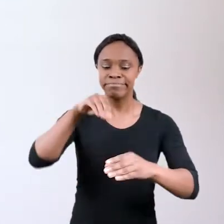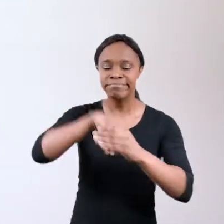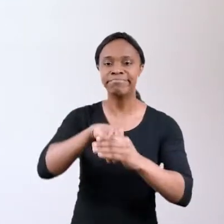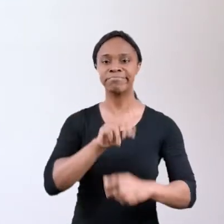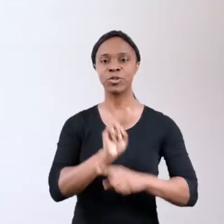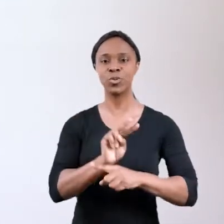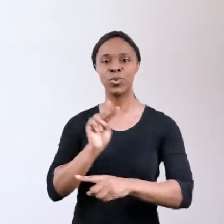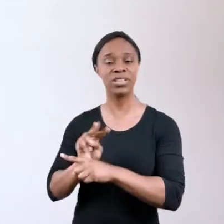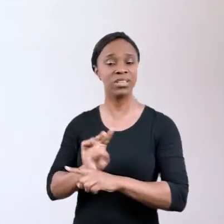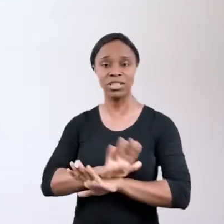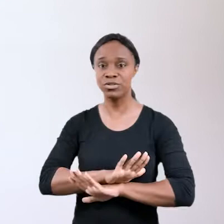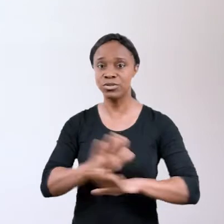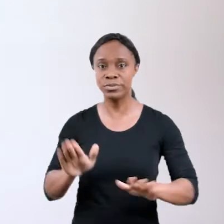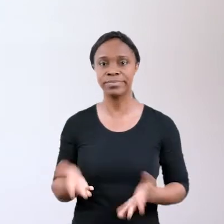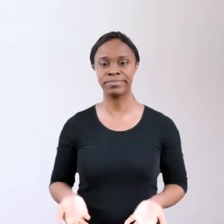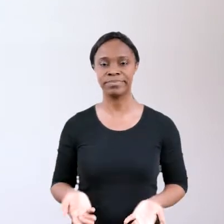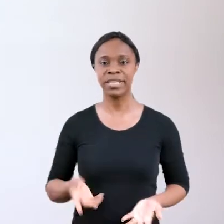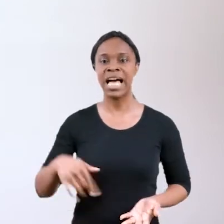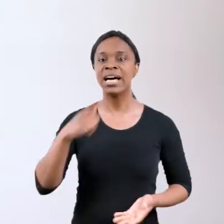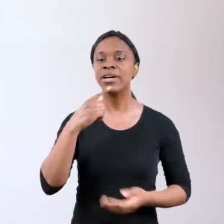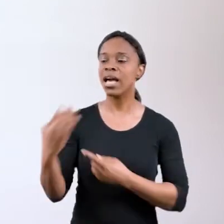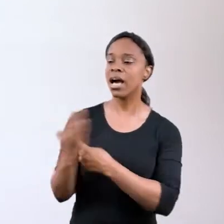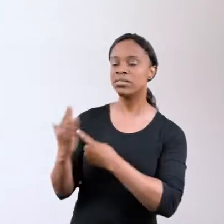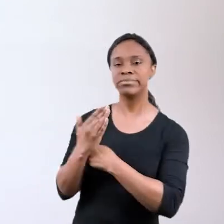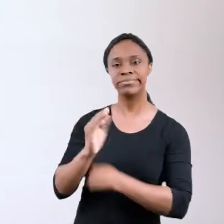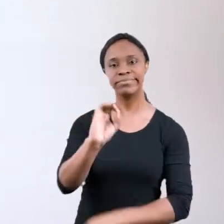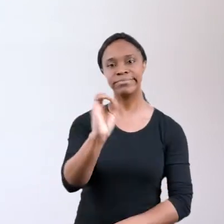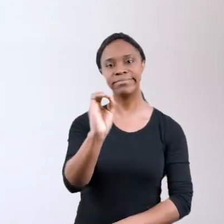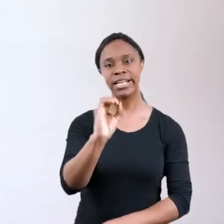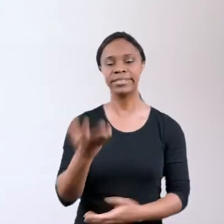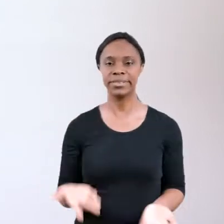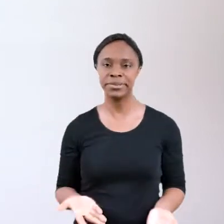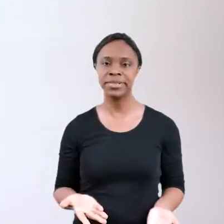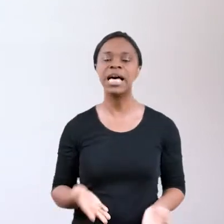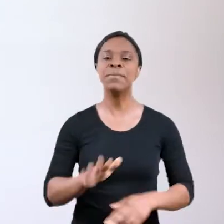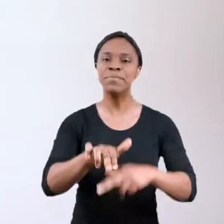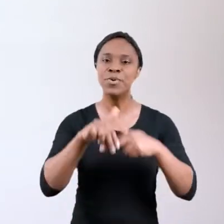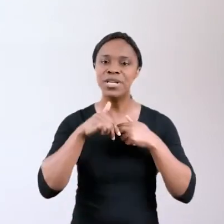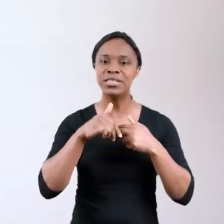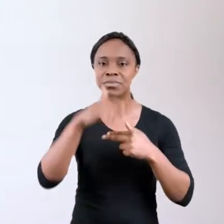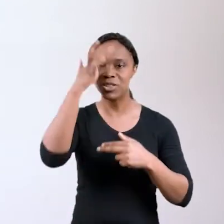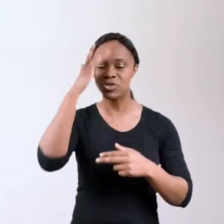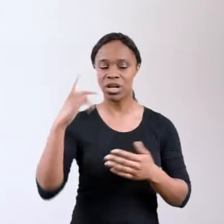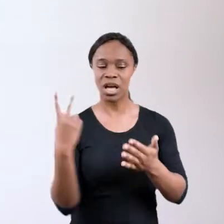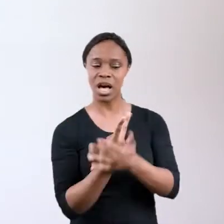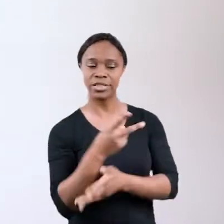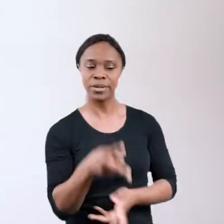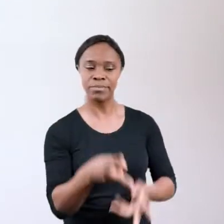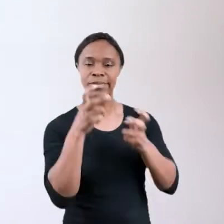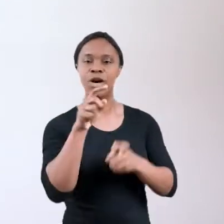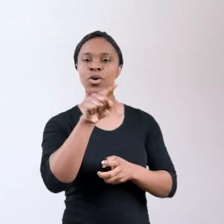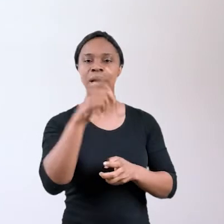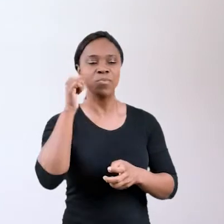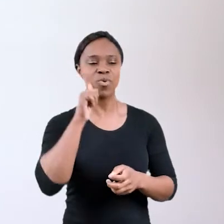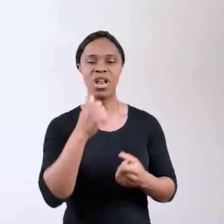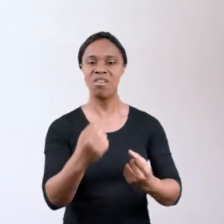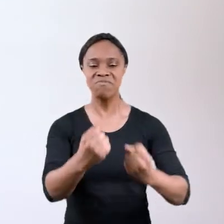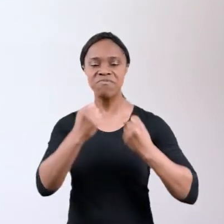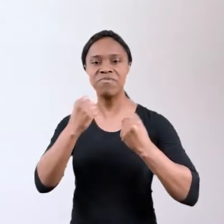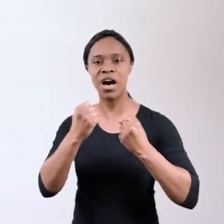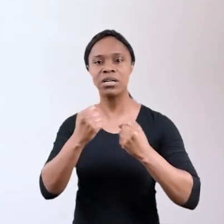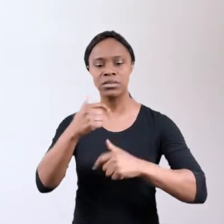cuidado, muitas vezes sem a ajuda de ninguém. Por isso, são vistas erroneamente como uma força de trabalho